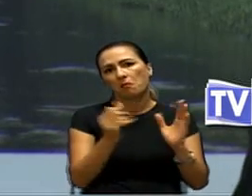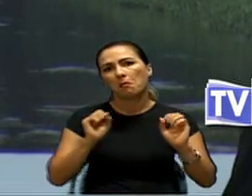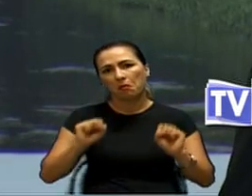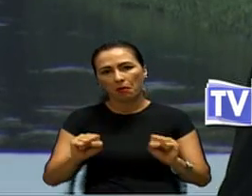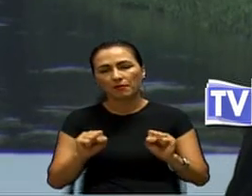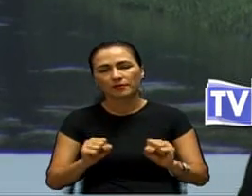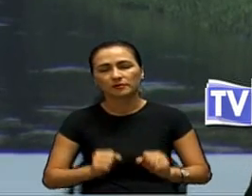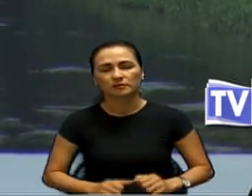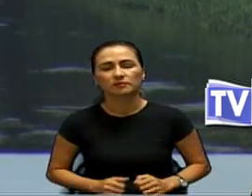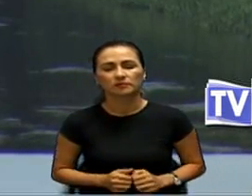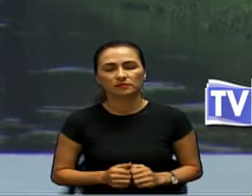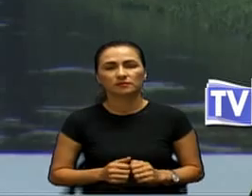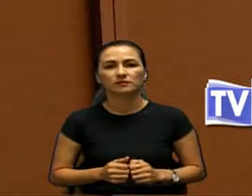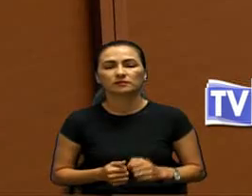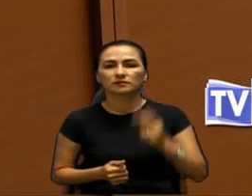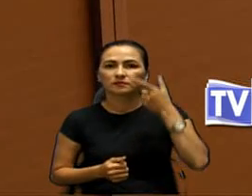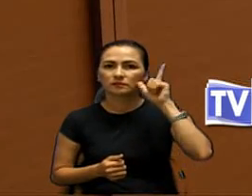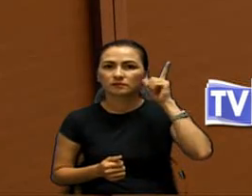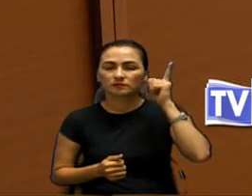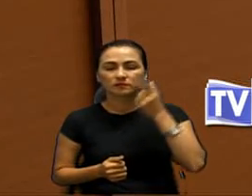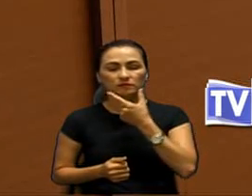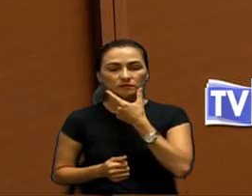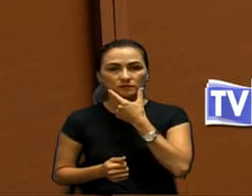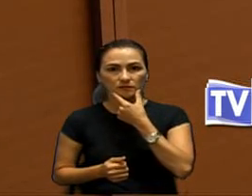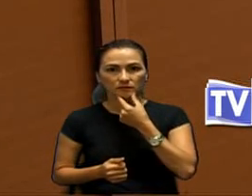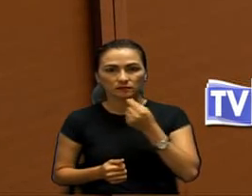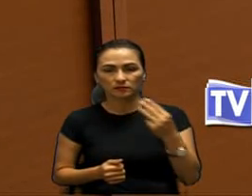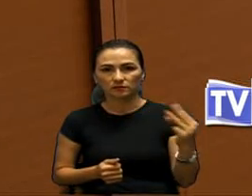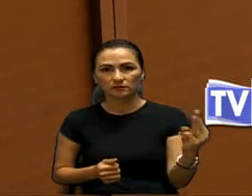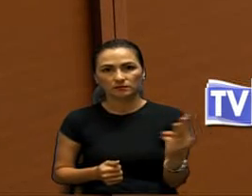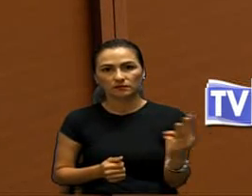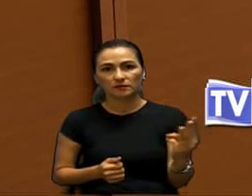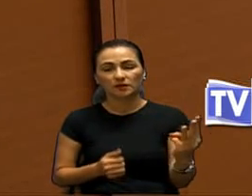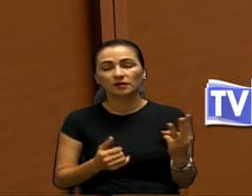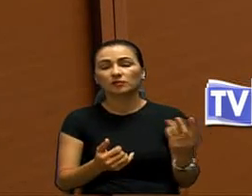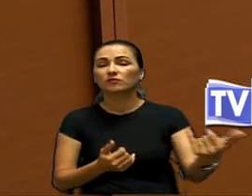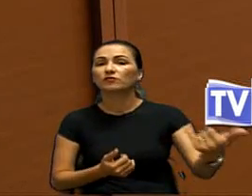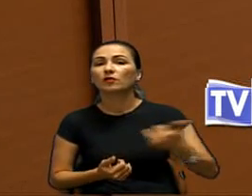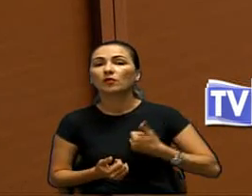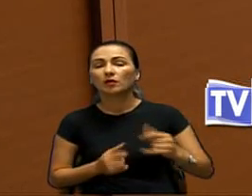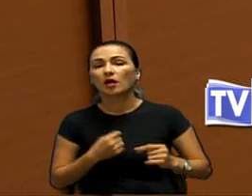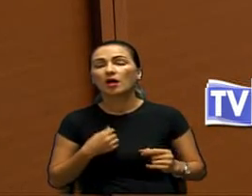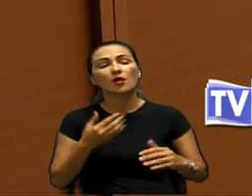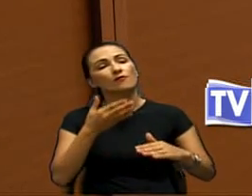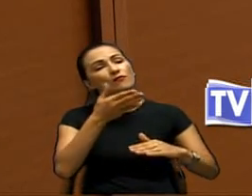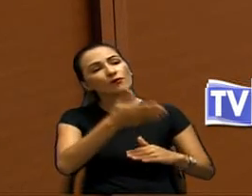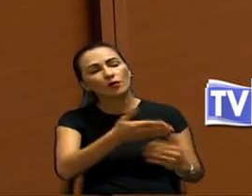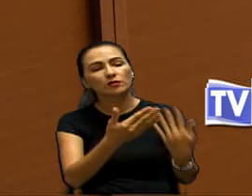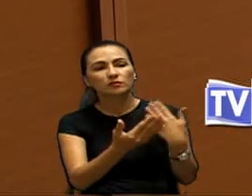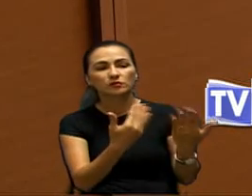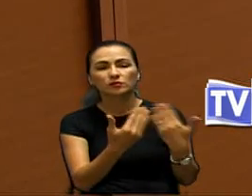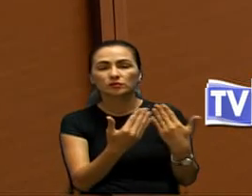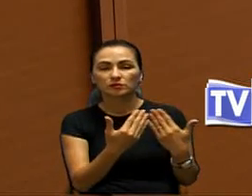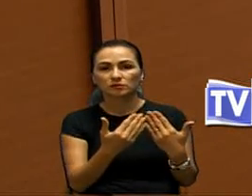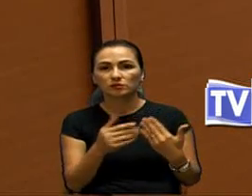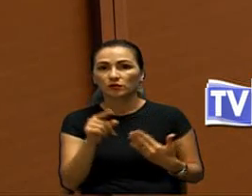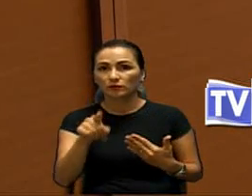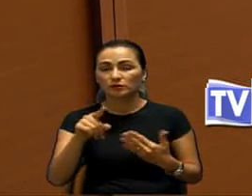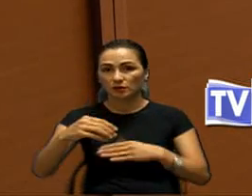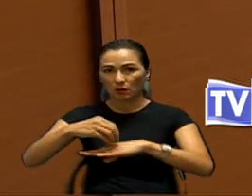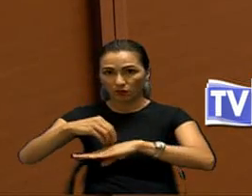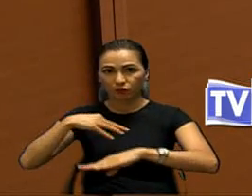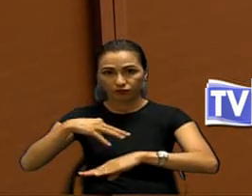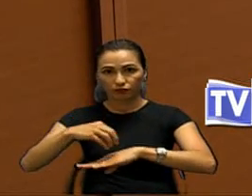Ontem mesmo, o Cuco, o Pilão e o Flávio Chaves, eu fui até lá, inclusive pedi a opinião de Vossa Excelência, que me deu